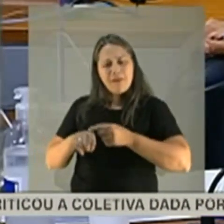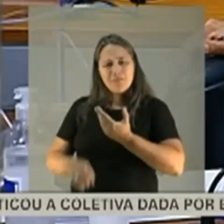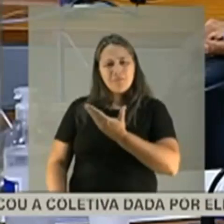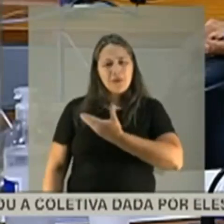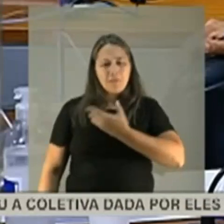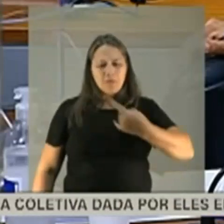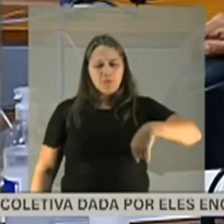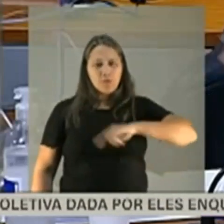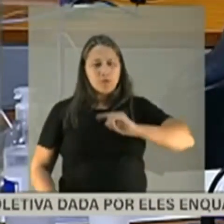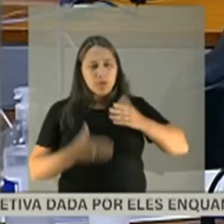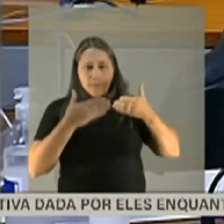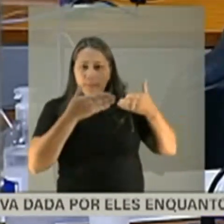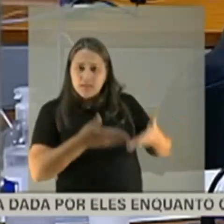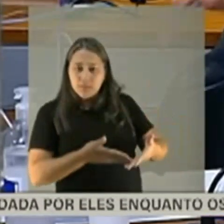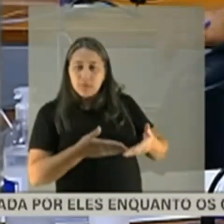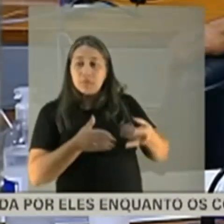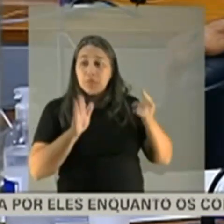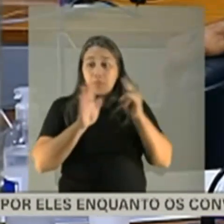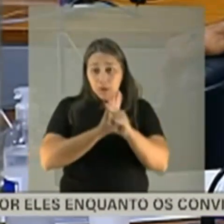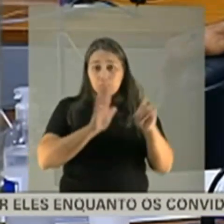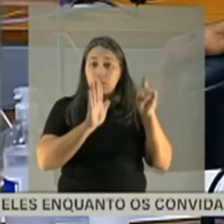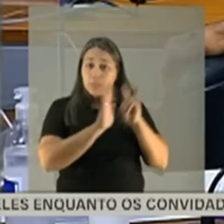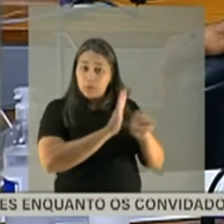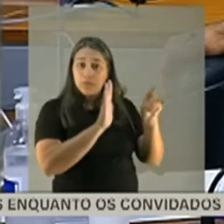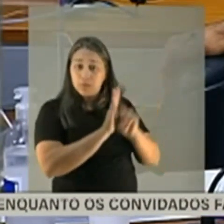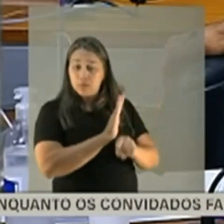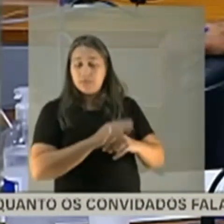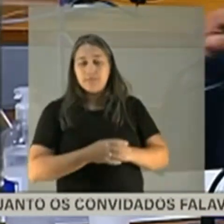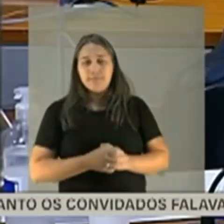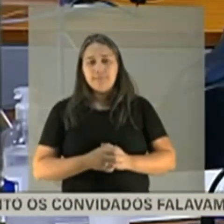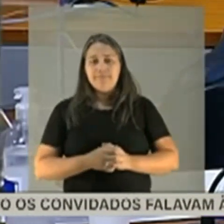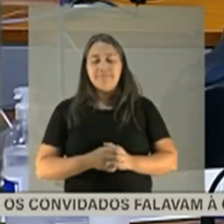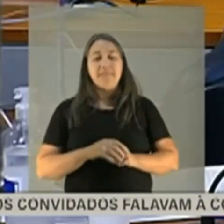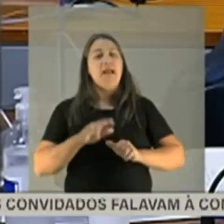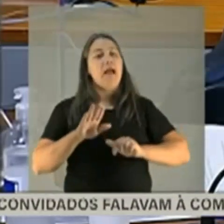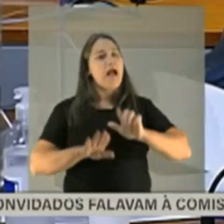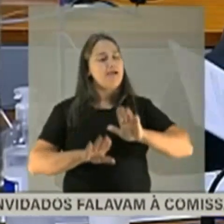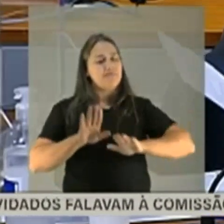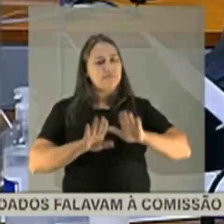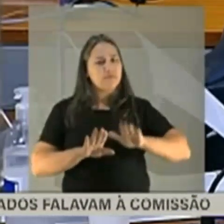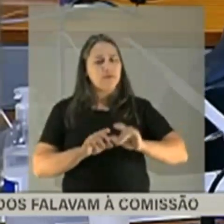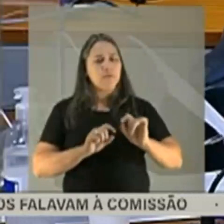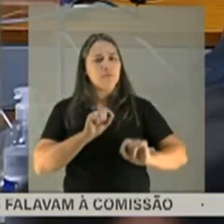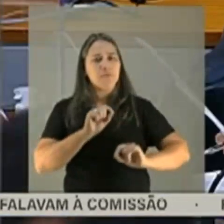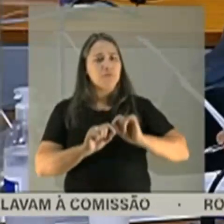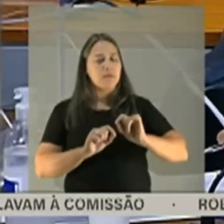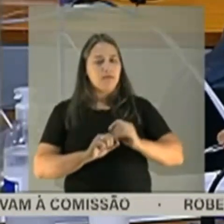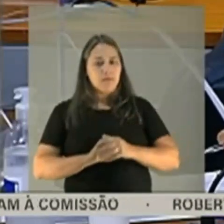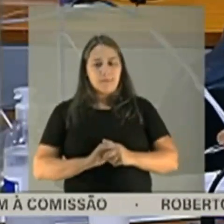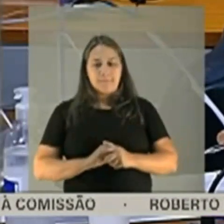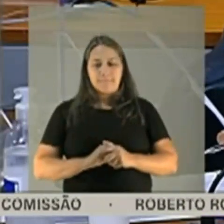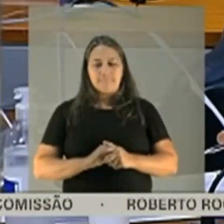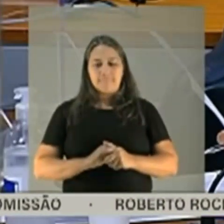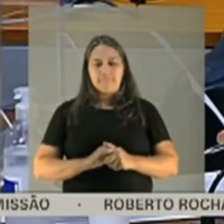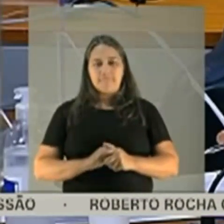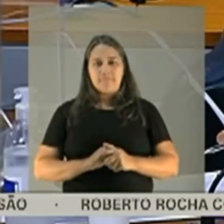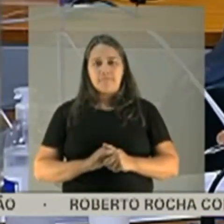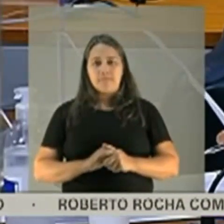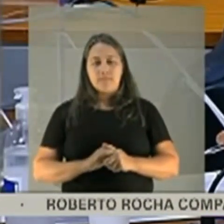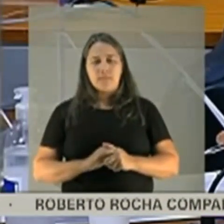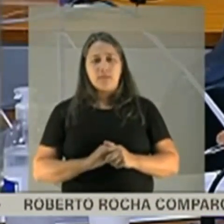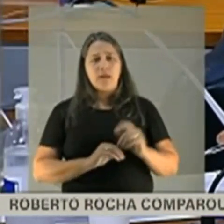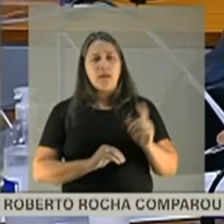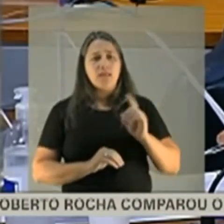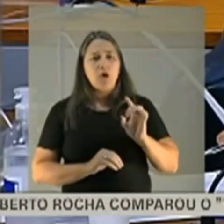nossos que participam dessa CPI, fazendo perguntas, né? Às vezes de um aspecto até não